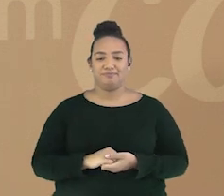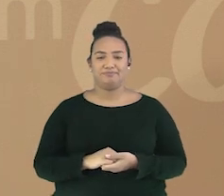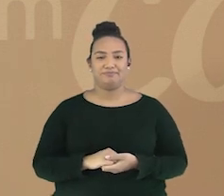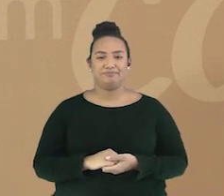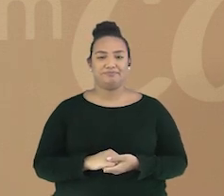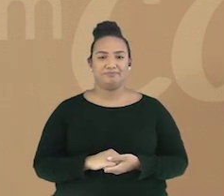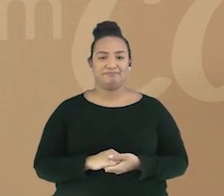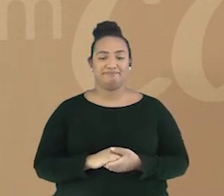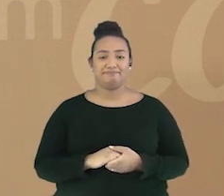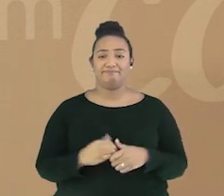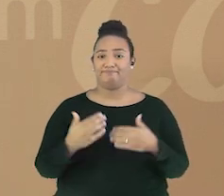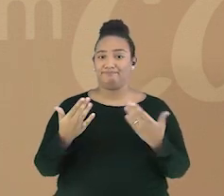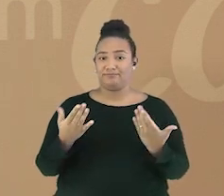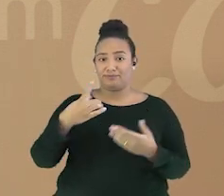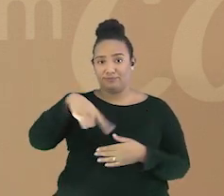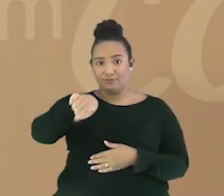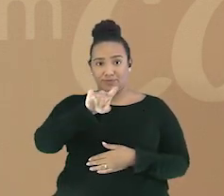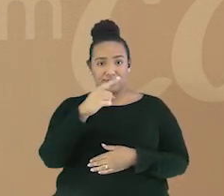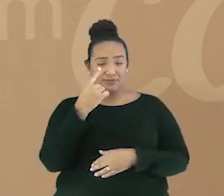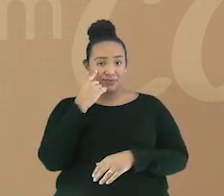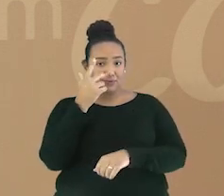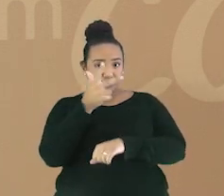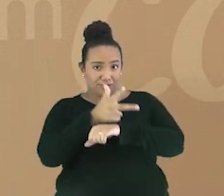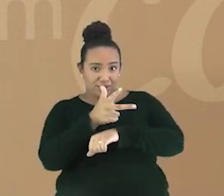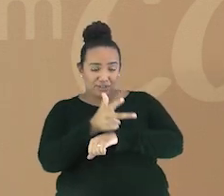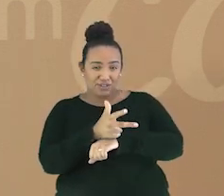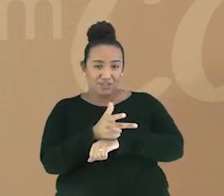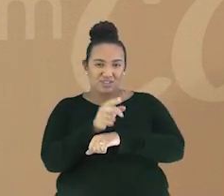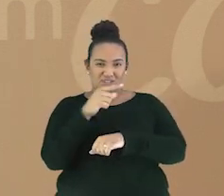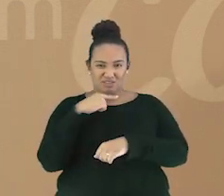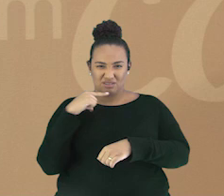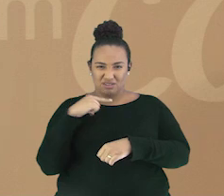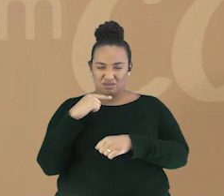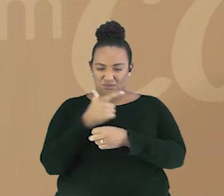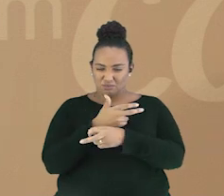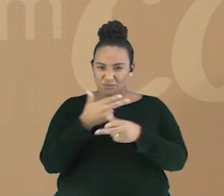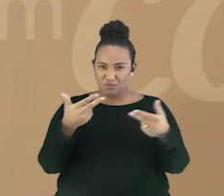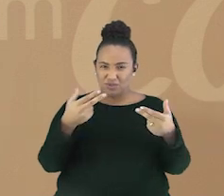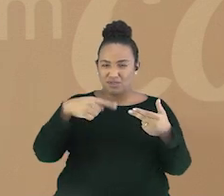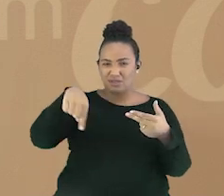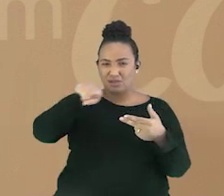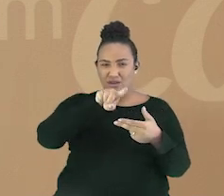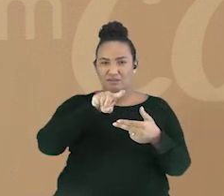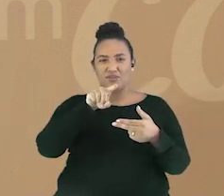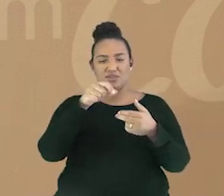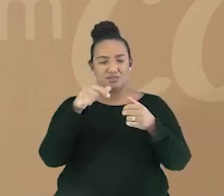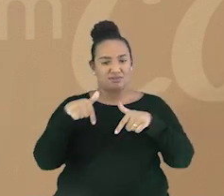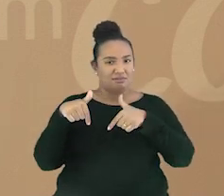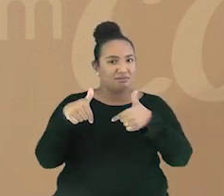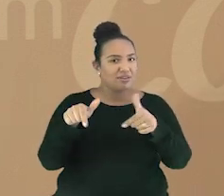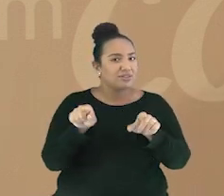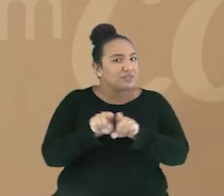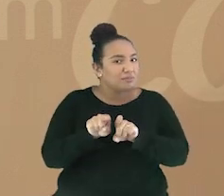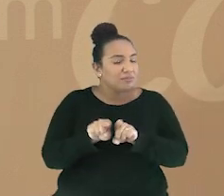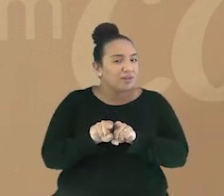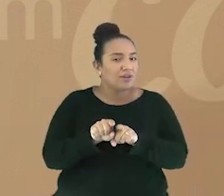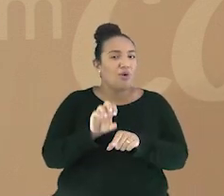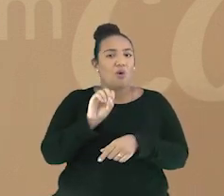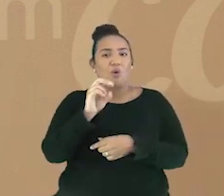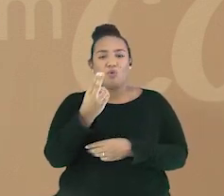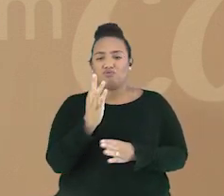Tendo visto o vídeo, tem algum hábito que foi citado nele que você tem e descobriu não ser